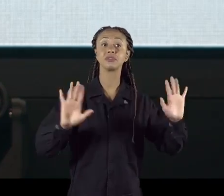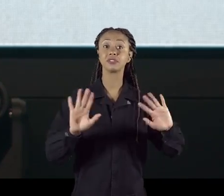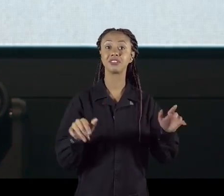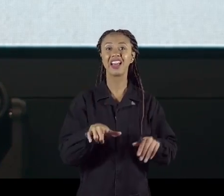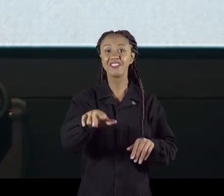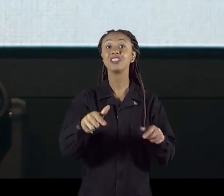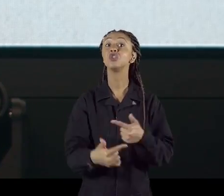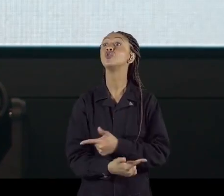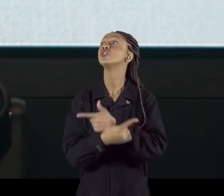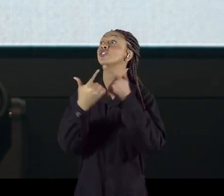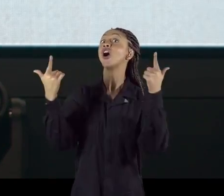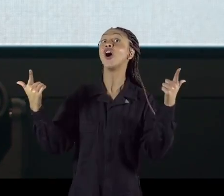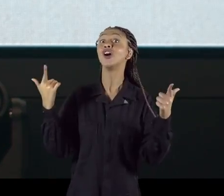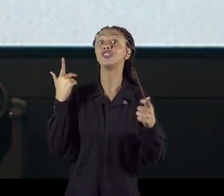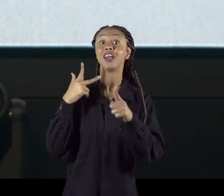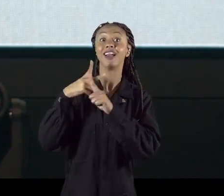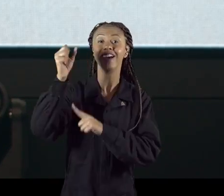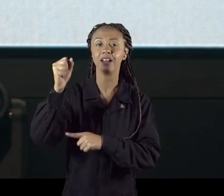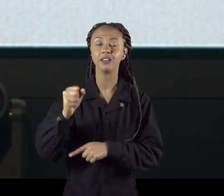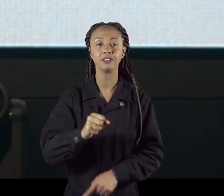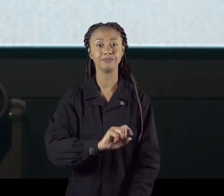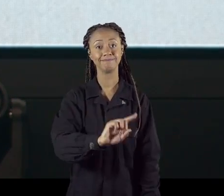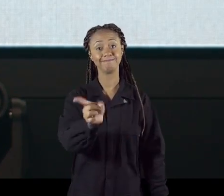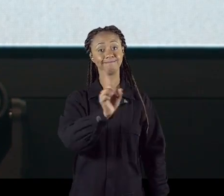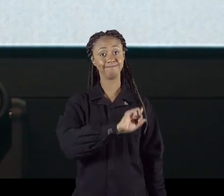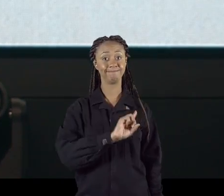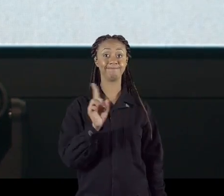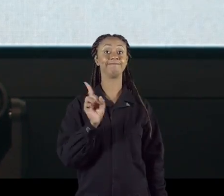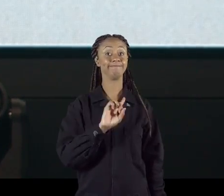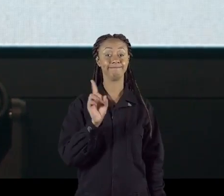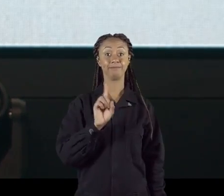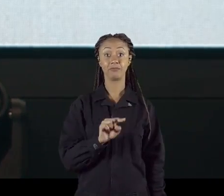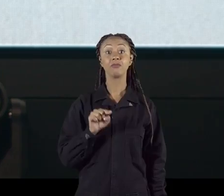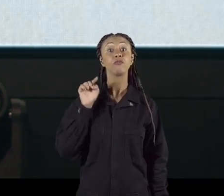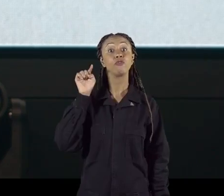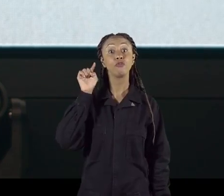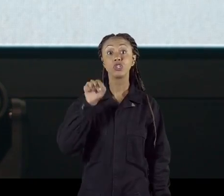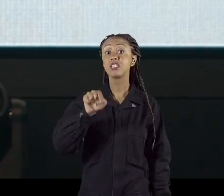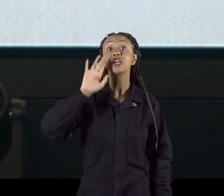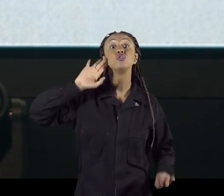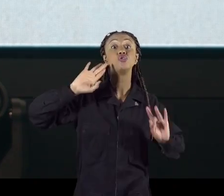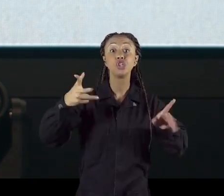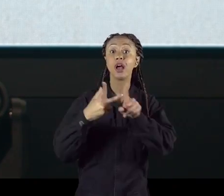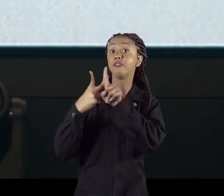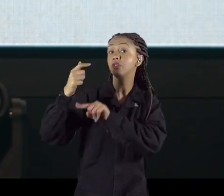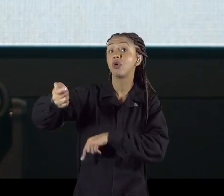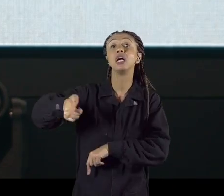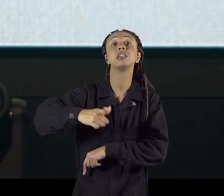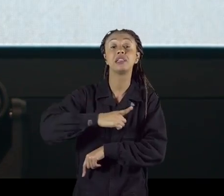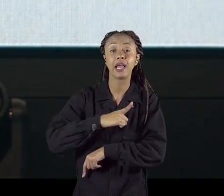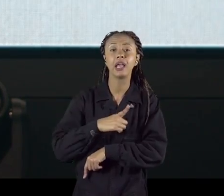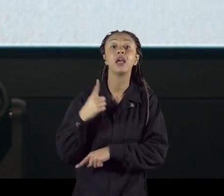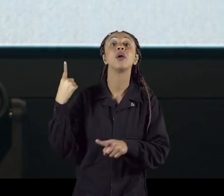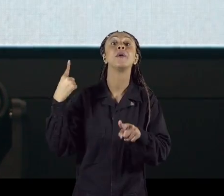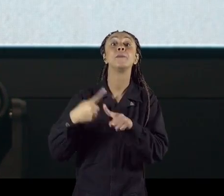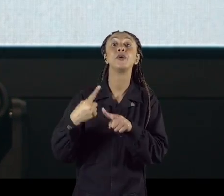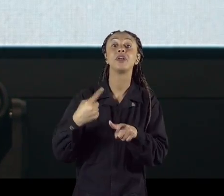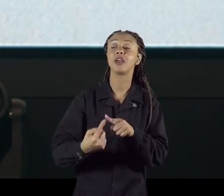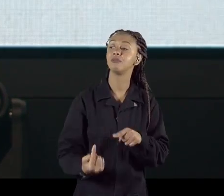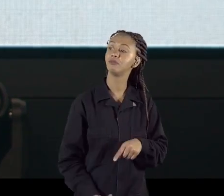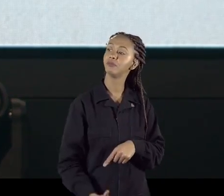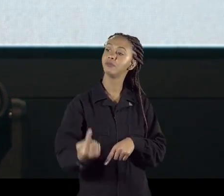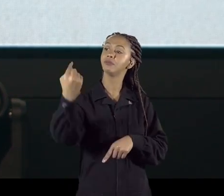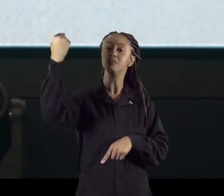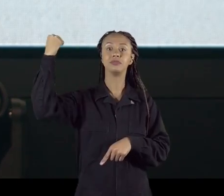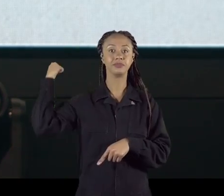sorte e a sua vitória meu querido foi decretada é por causa do